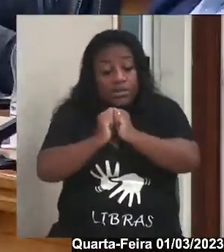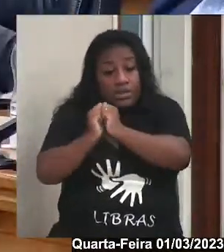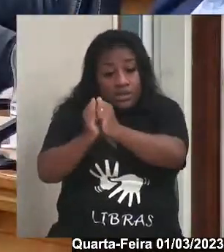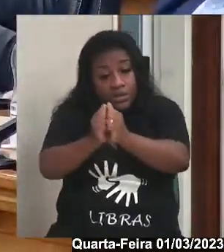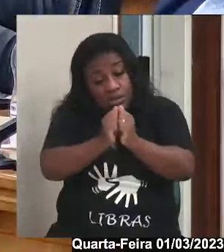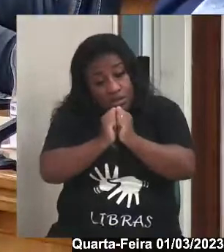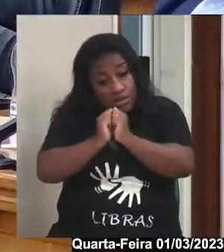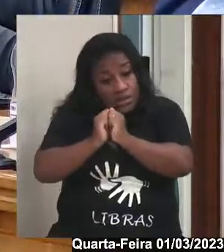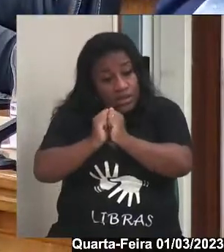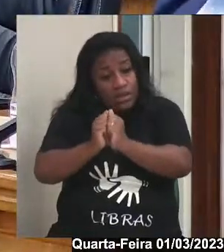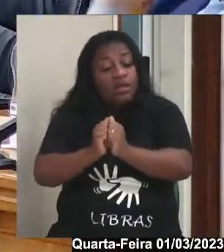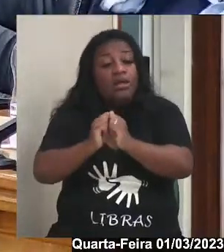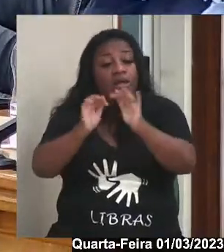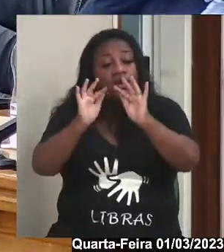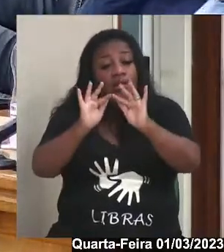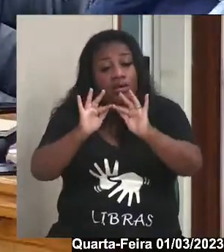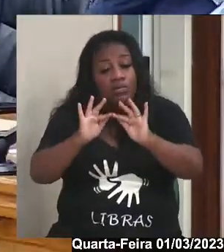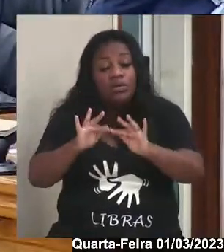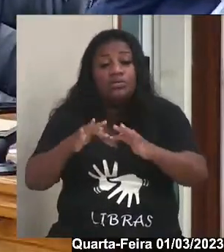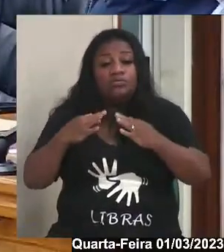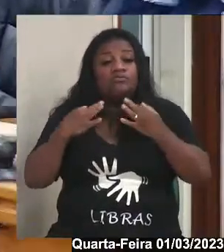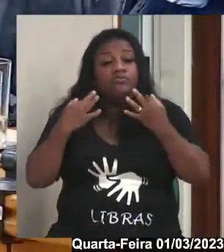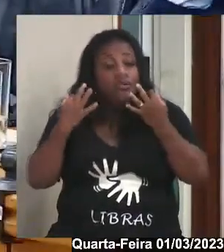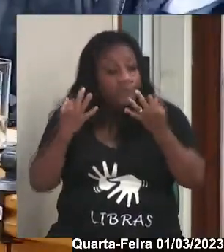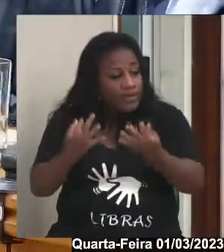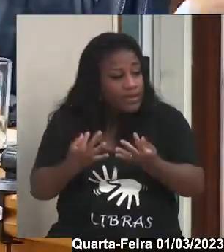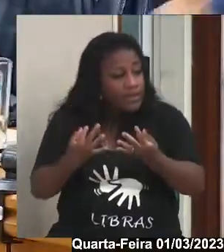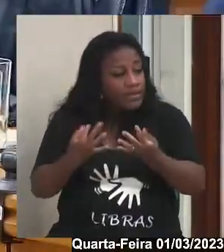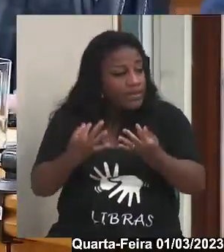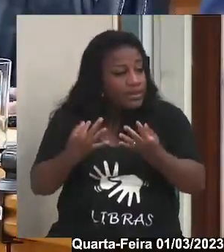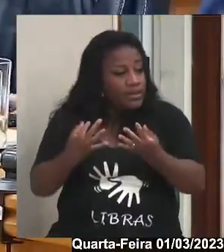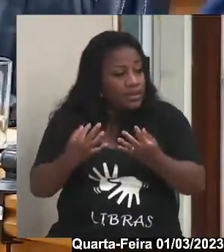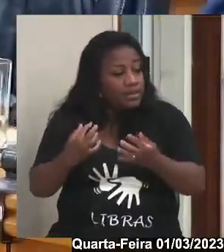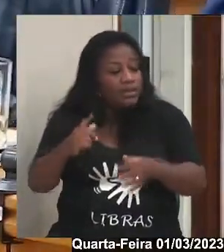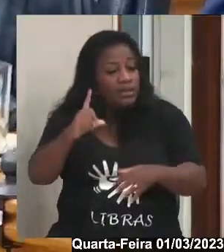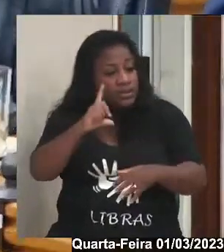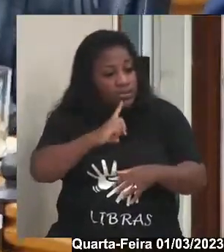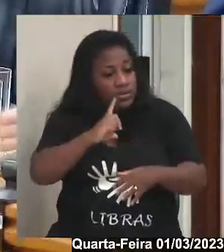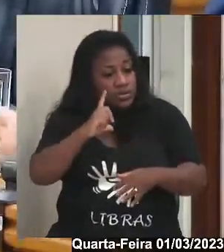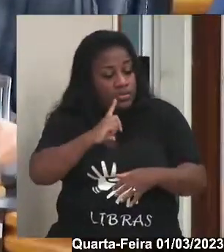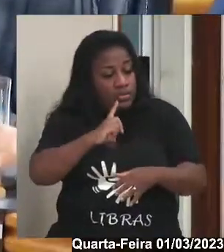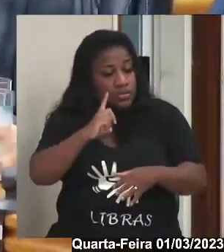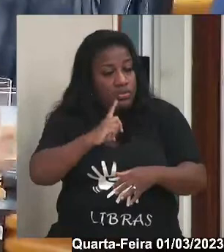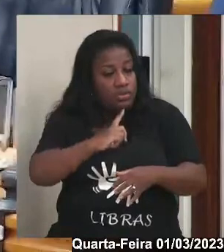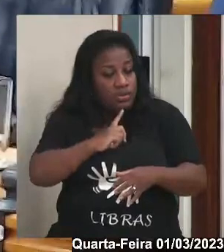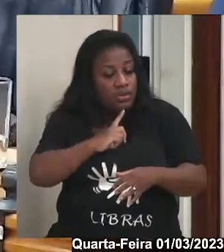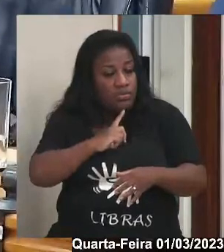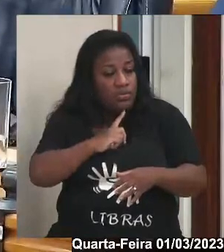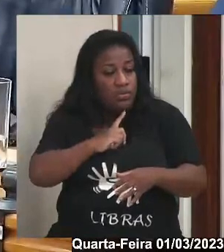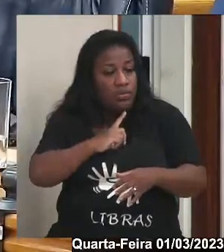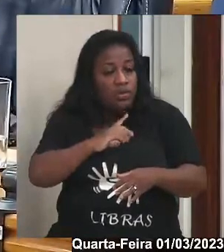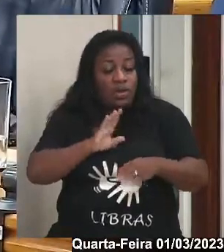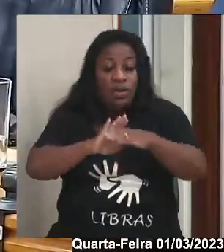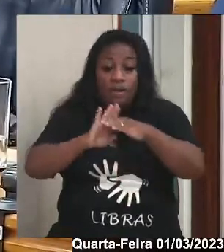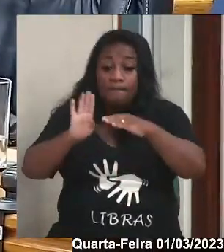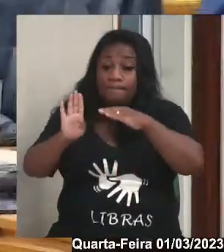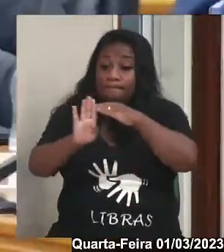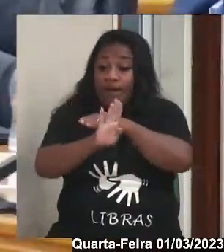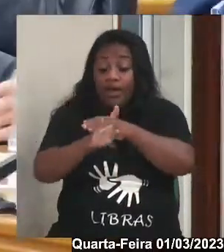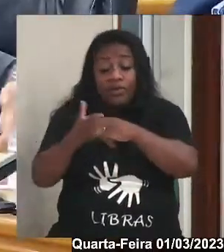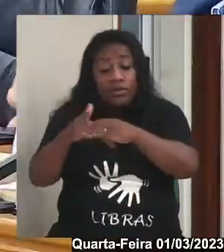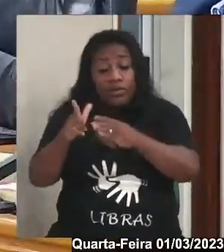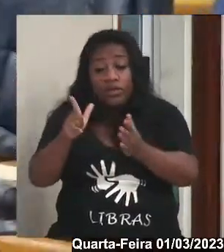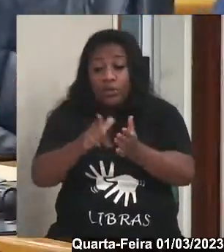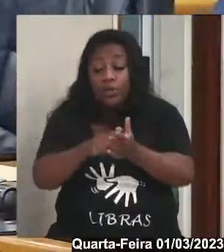temos várias famílias, vários movimentos que nós temos ali e vários bairros antigos, mas que não